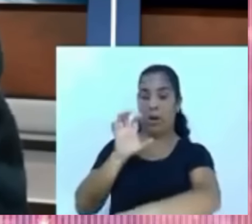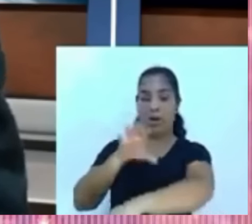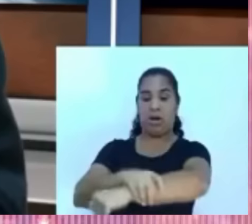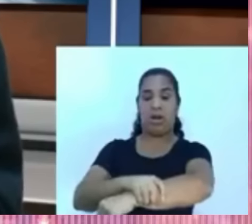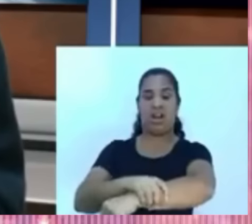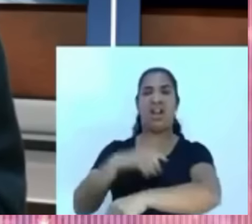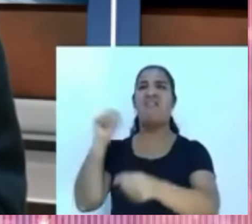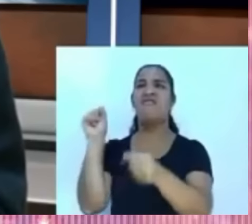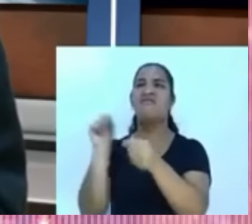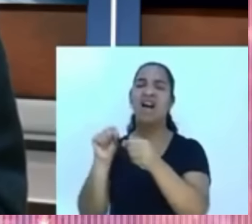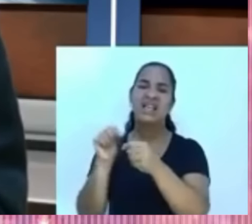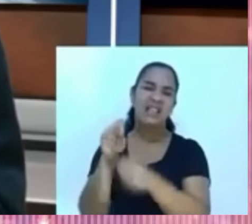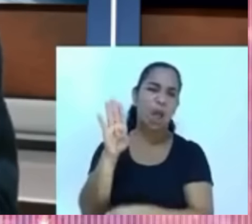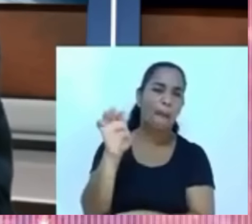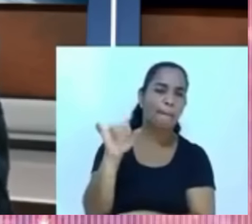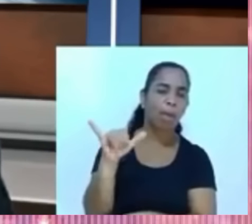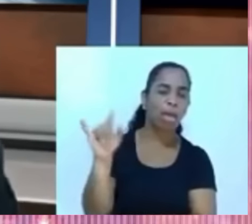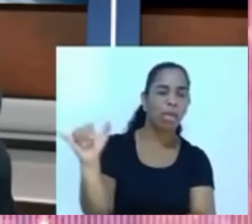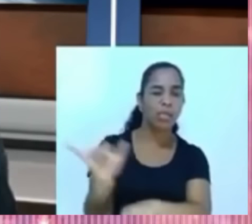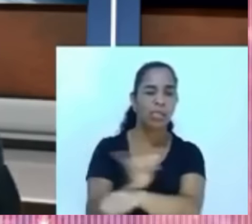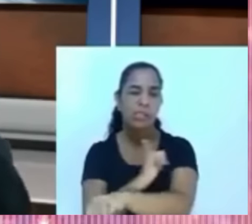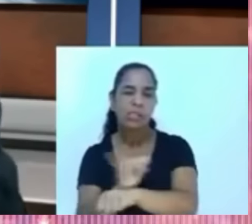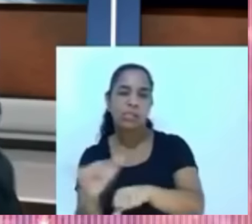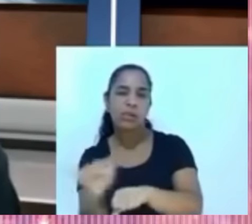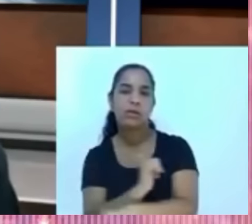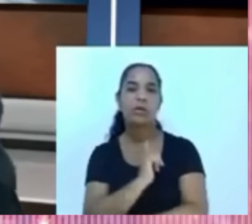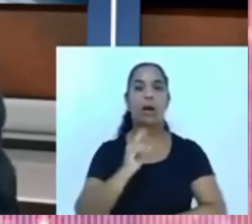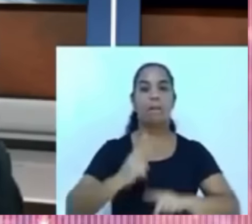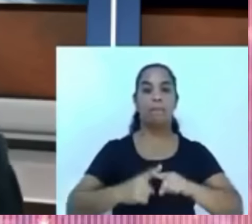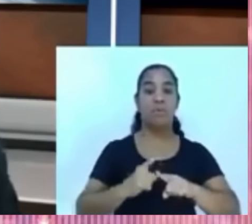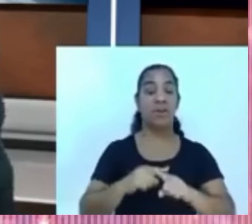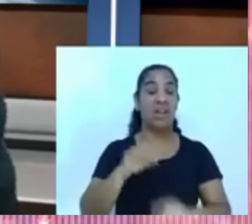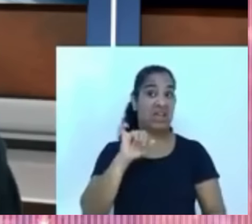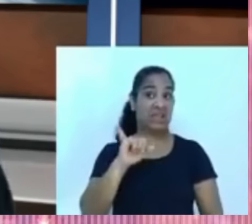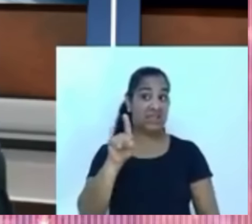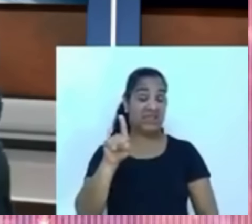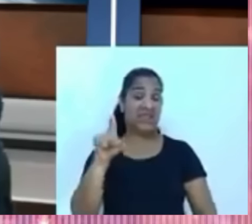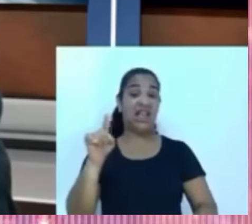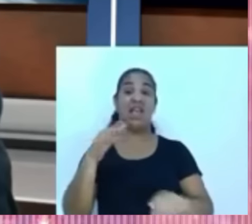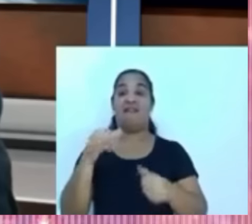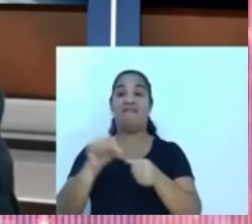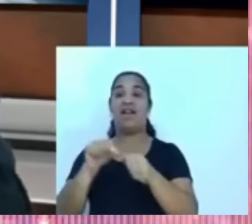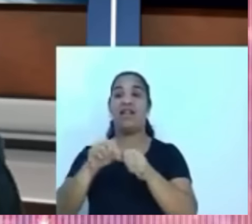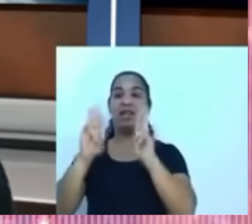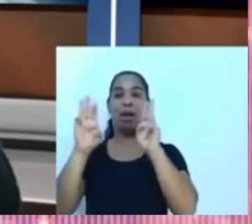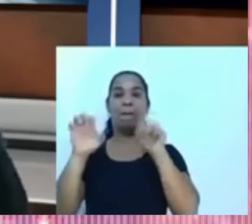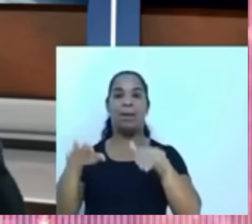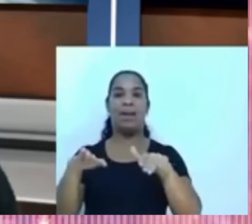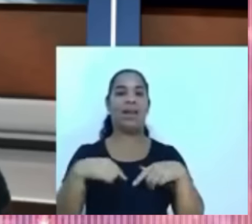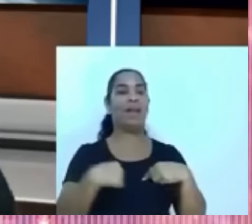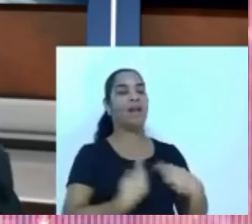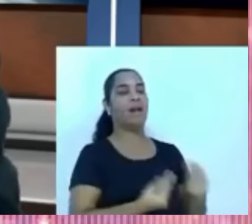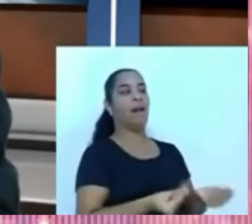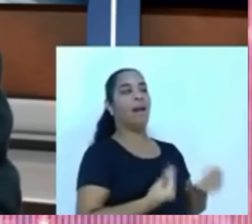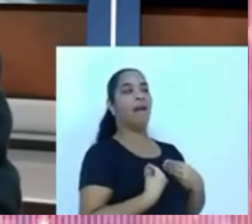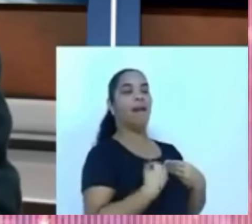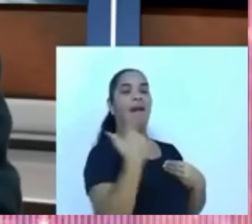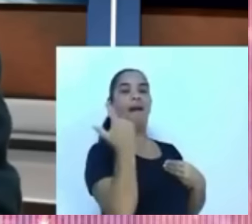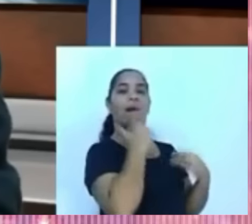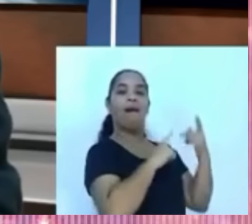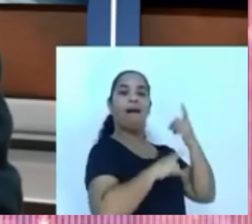ato de astúcia porque se por acaso fazer bem for bom estou fazendo bem e estou ganhando uma coisa que eu